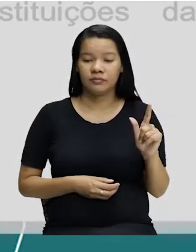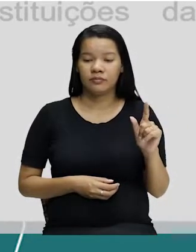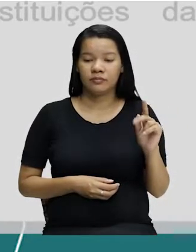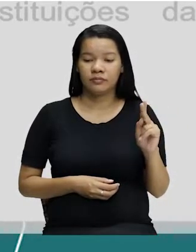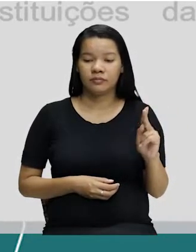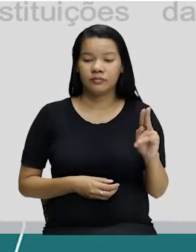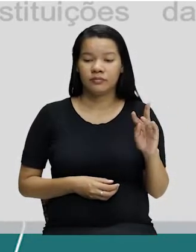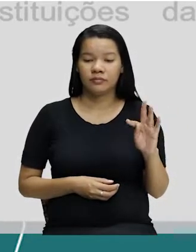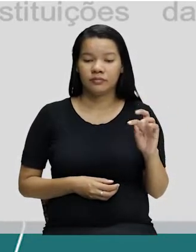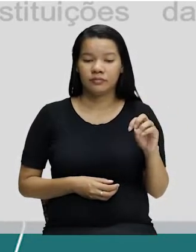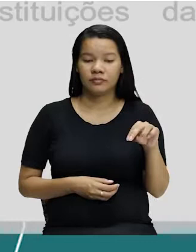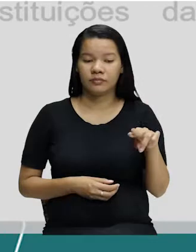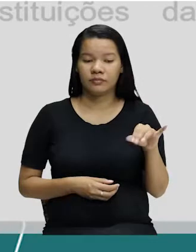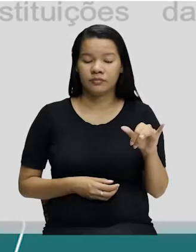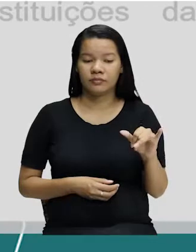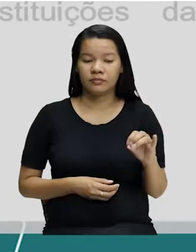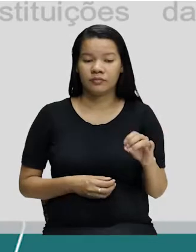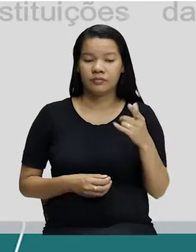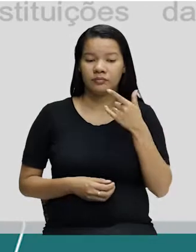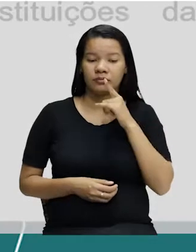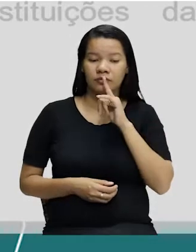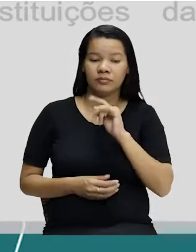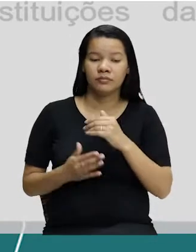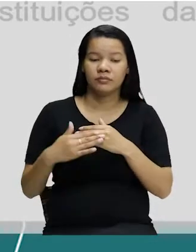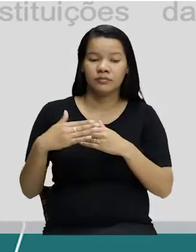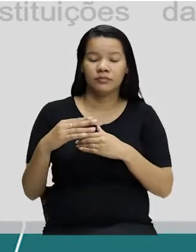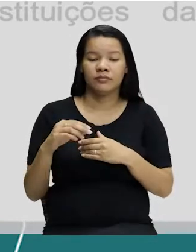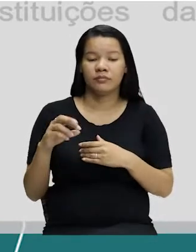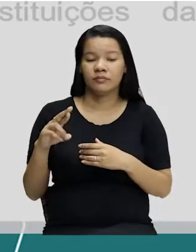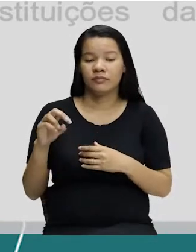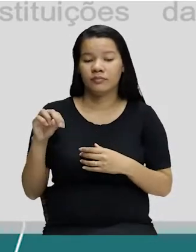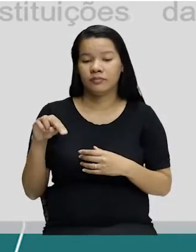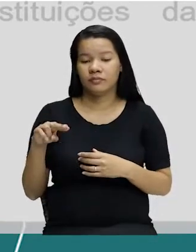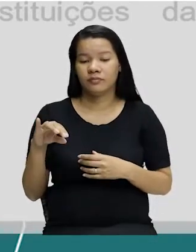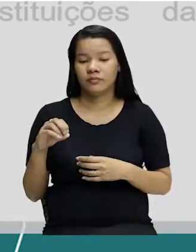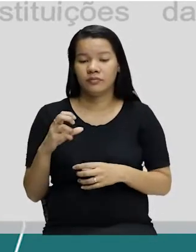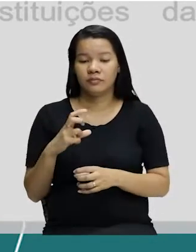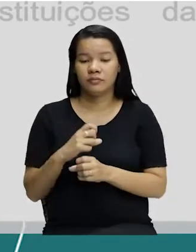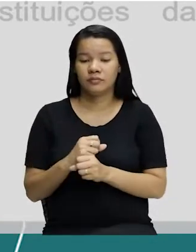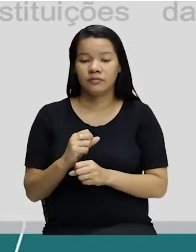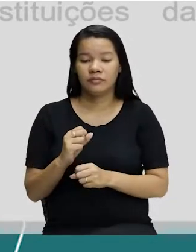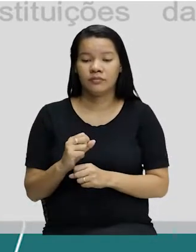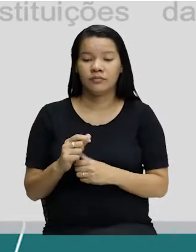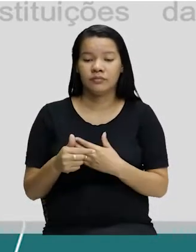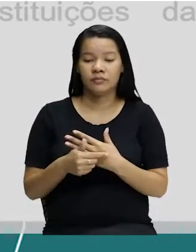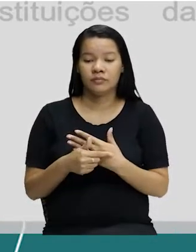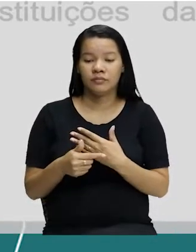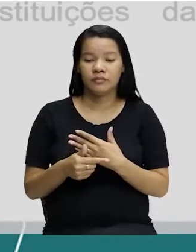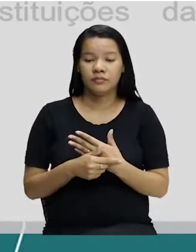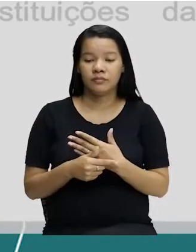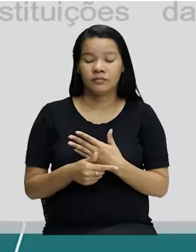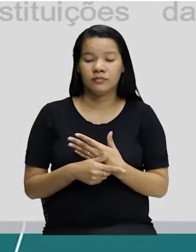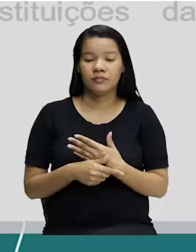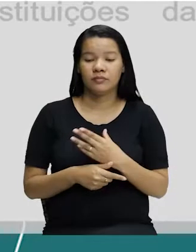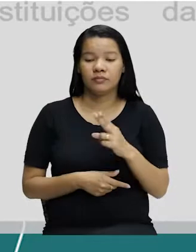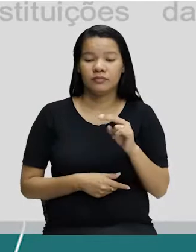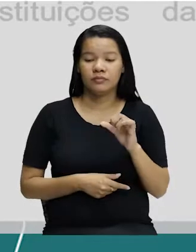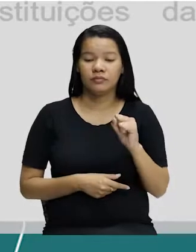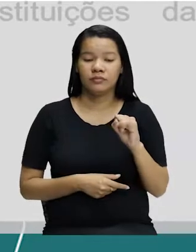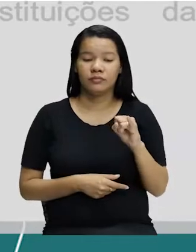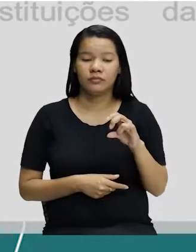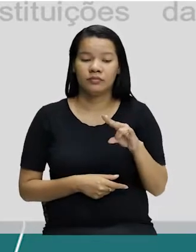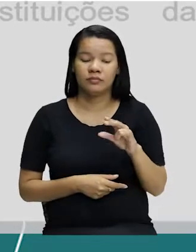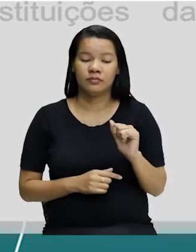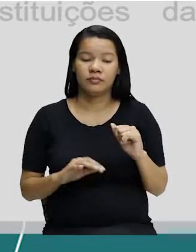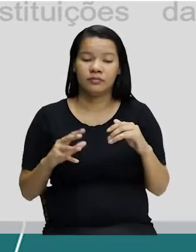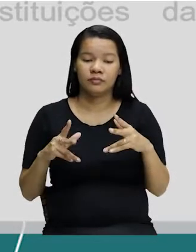como resultado de funcionamento de usinas em todo o mundo. A possibilidade de desvio desse material para